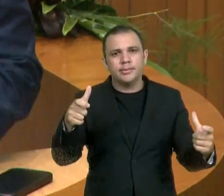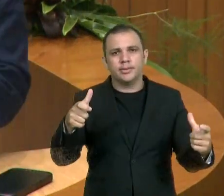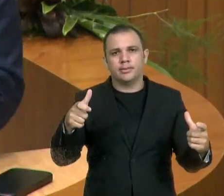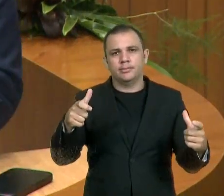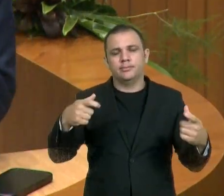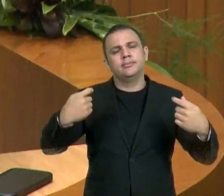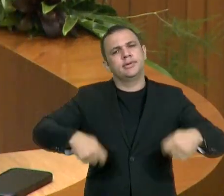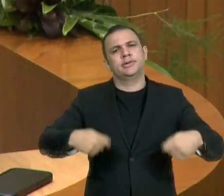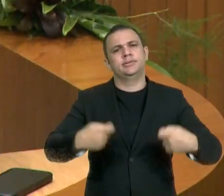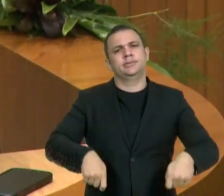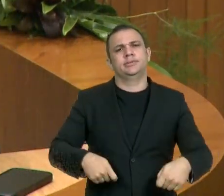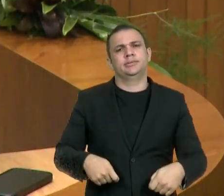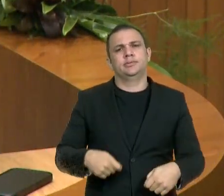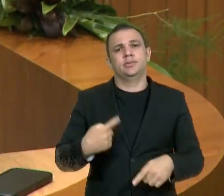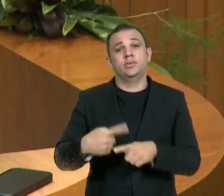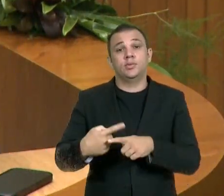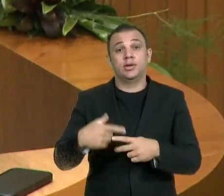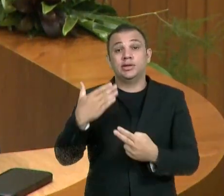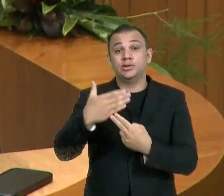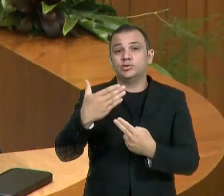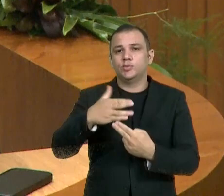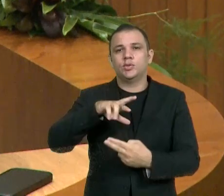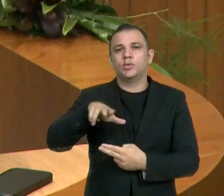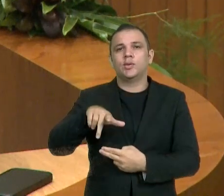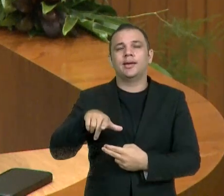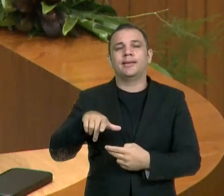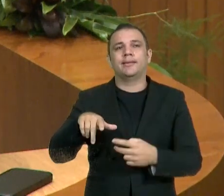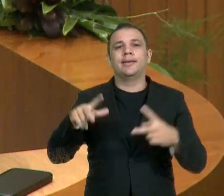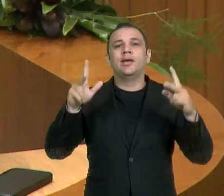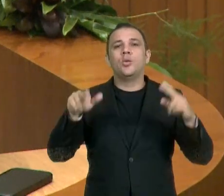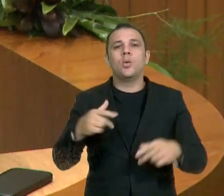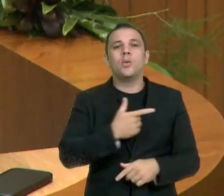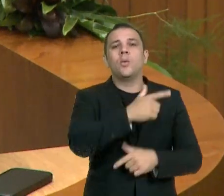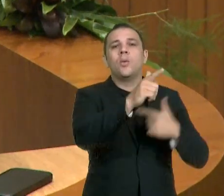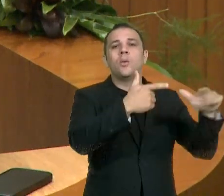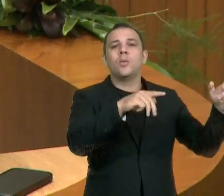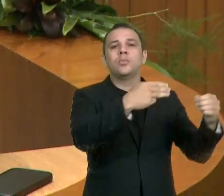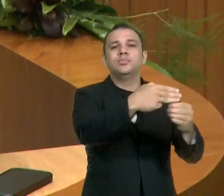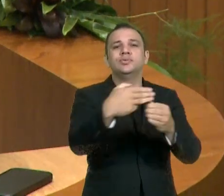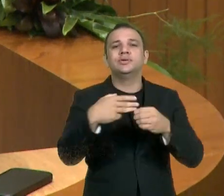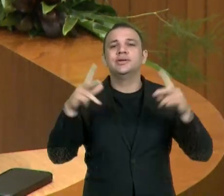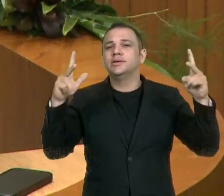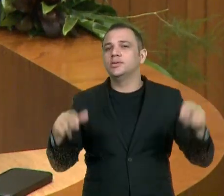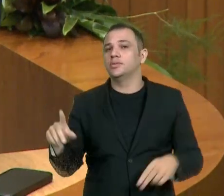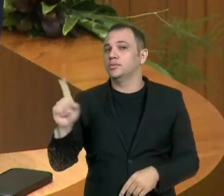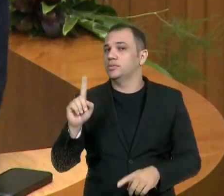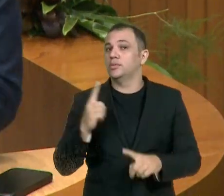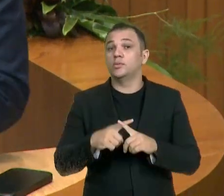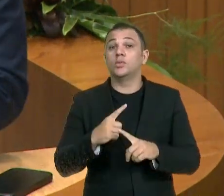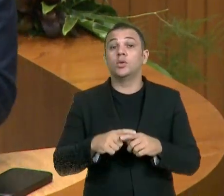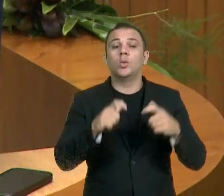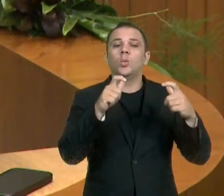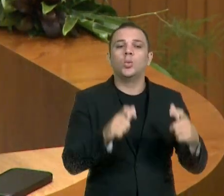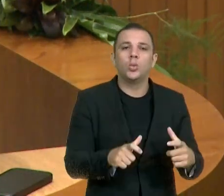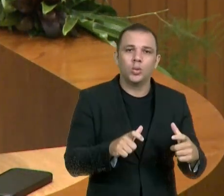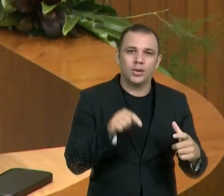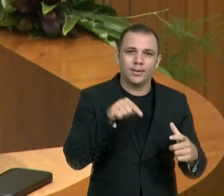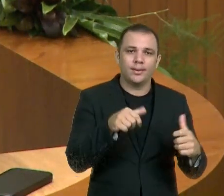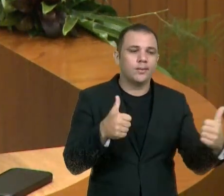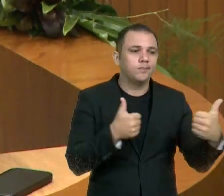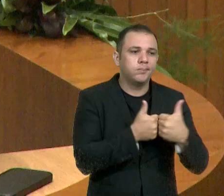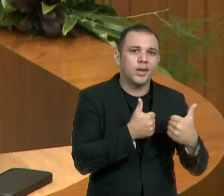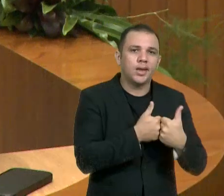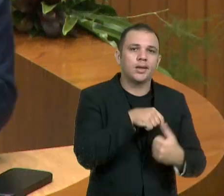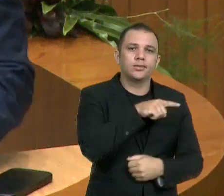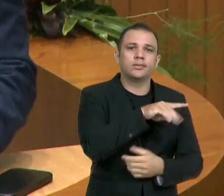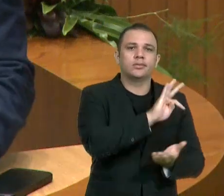vista como outra cidade, como qualquer outra cidade em nosso estado. Devido ao posicionamento de Timon, está ao lado de